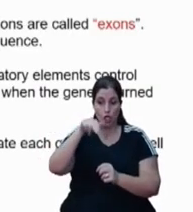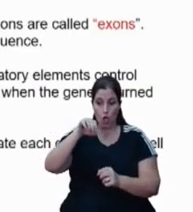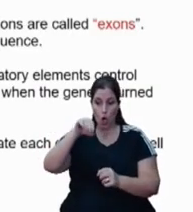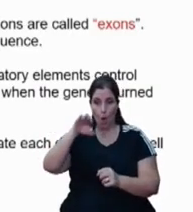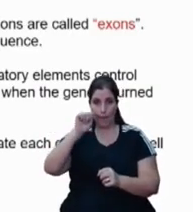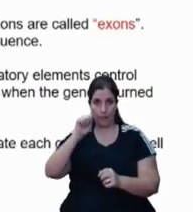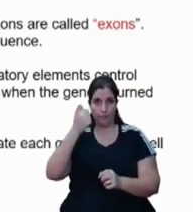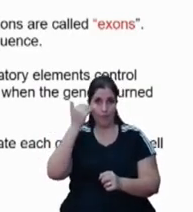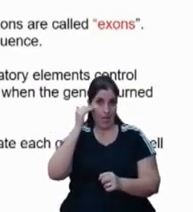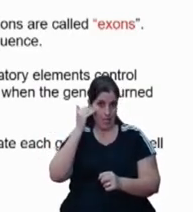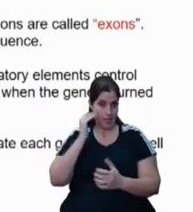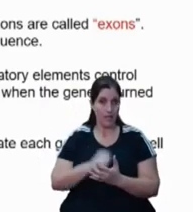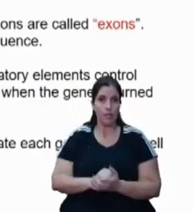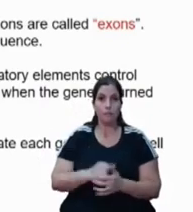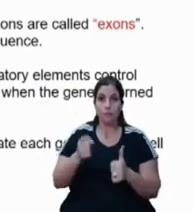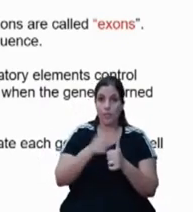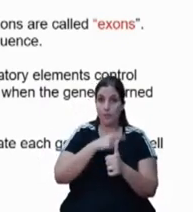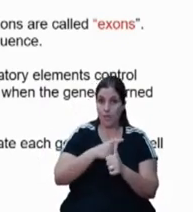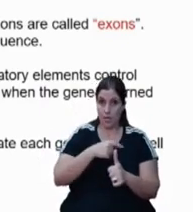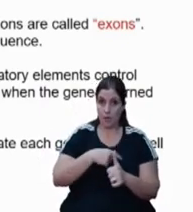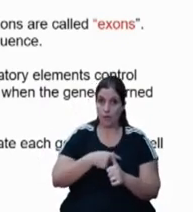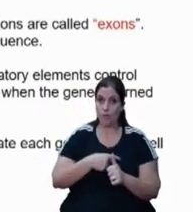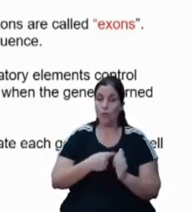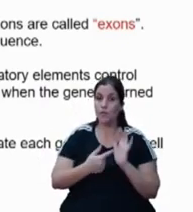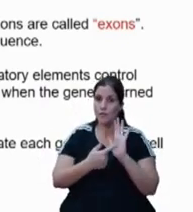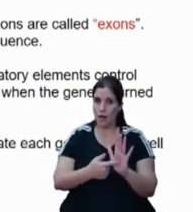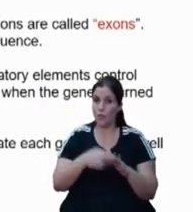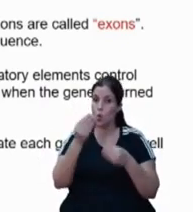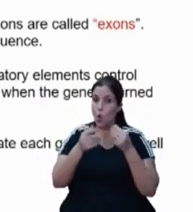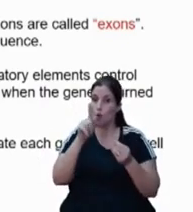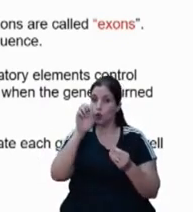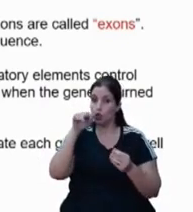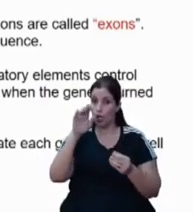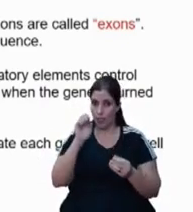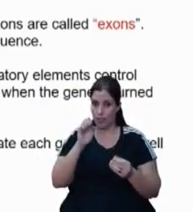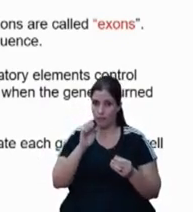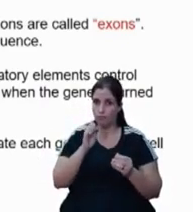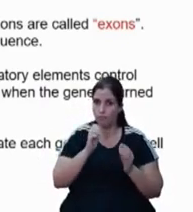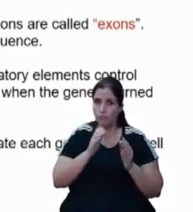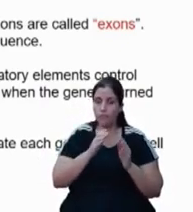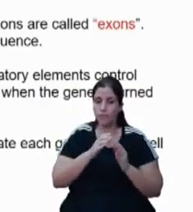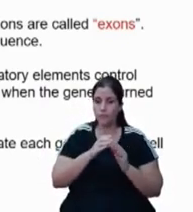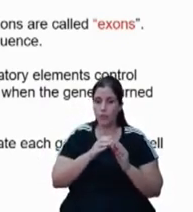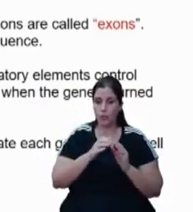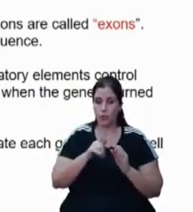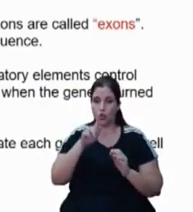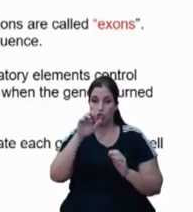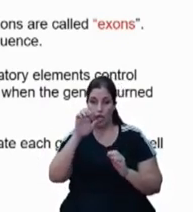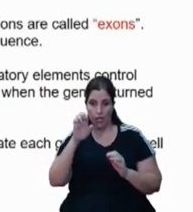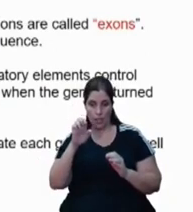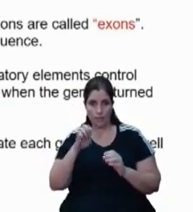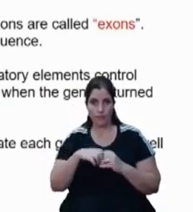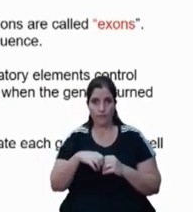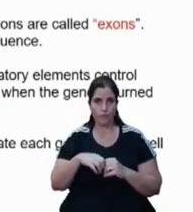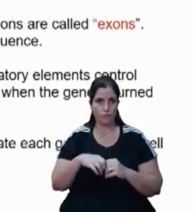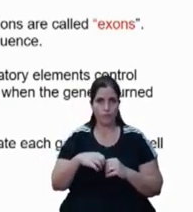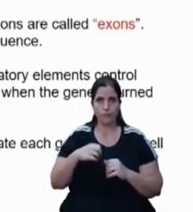Para To entender understand isso, this, primeiro we você first precisa have to entender understand como os how genes estão genes are organizados. organized. Os genes Genes são are normalmente